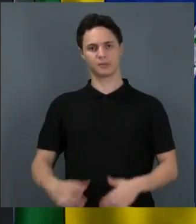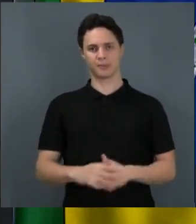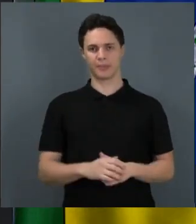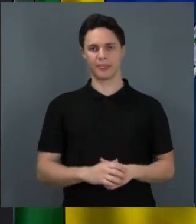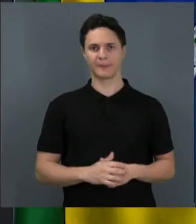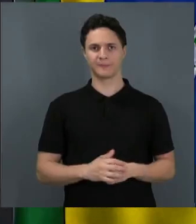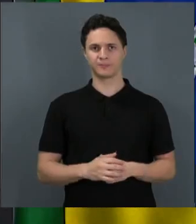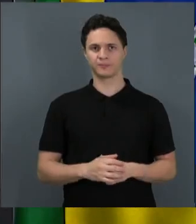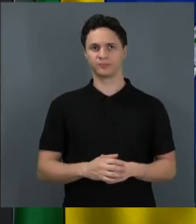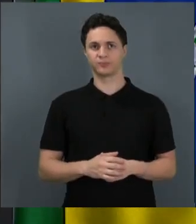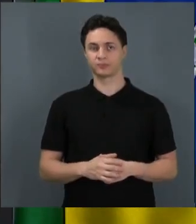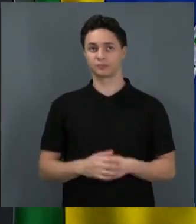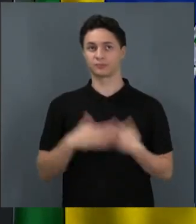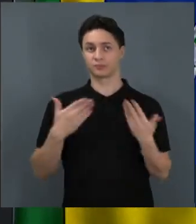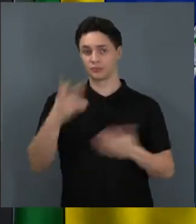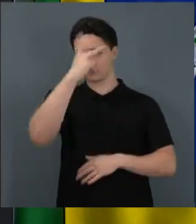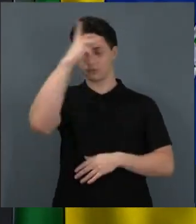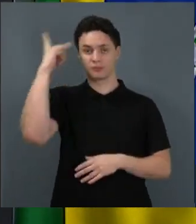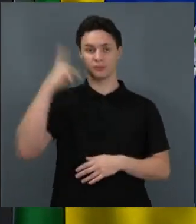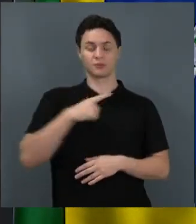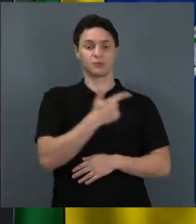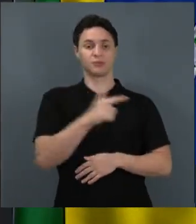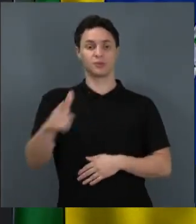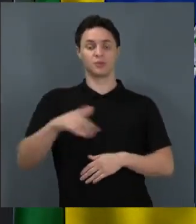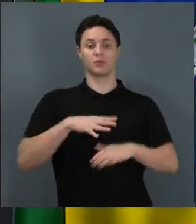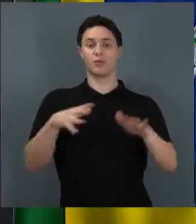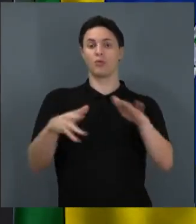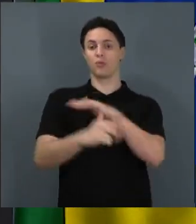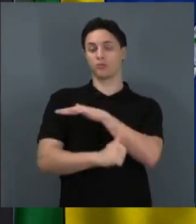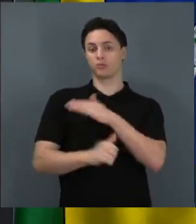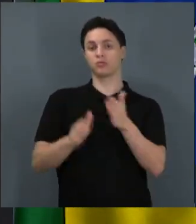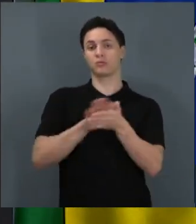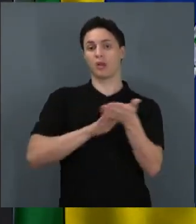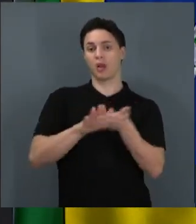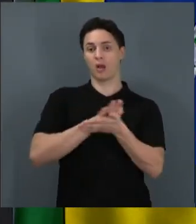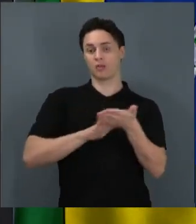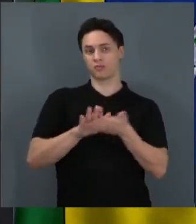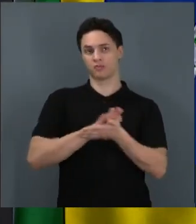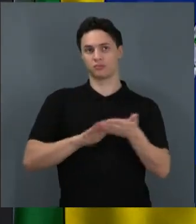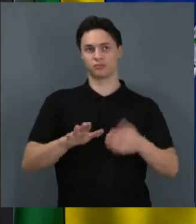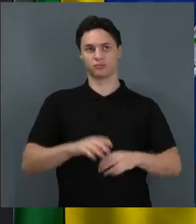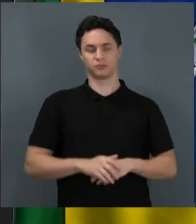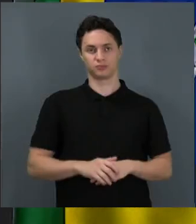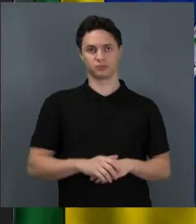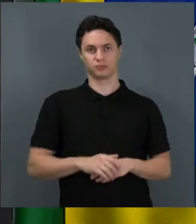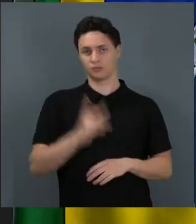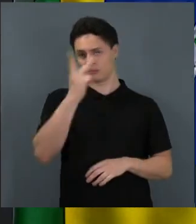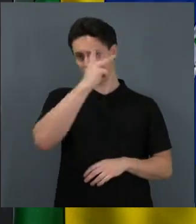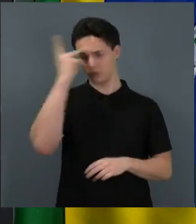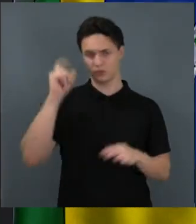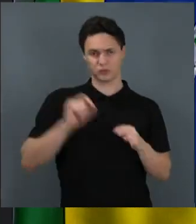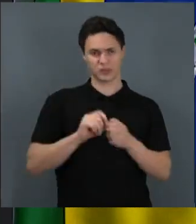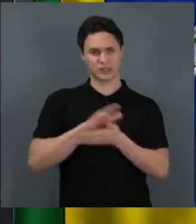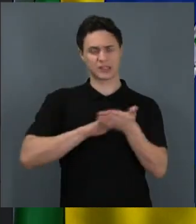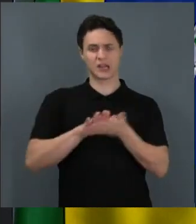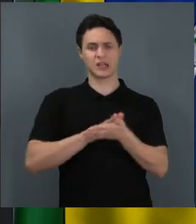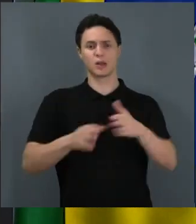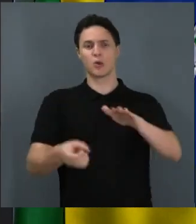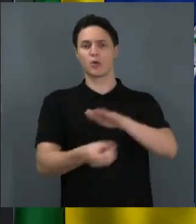República. E alguém que não roubou nem deixou roubar. Alguém que não cometeu crime de